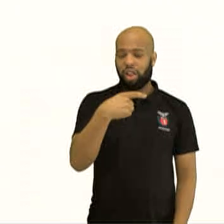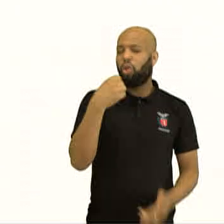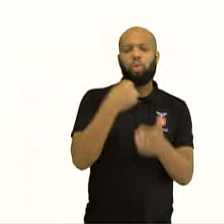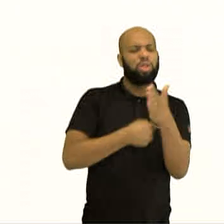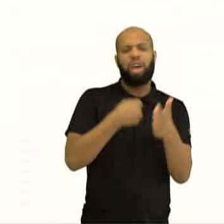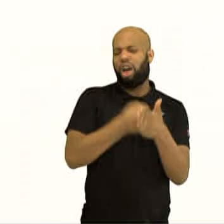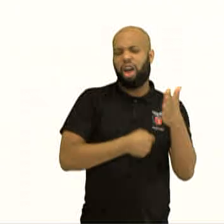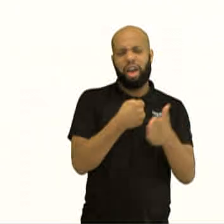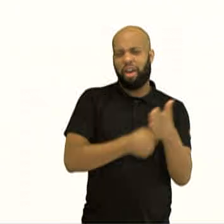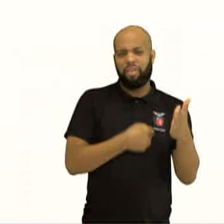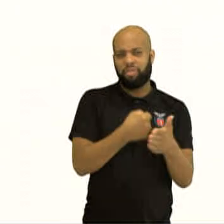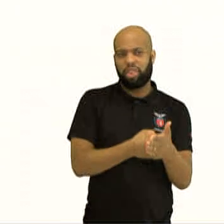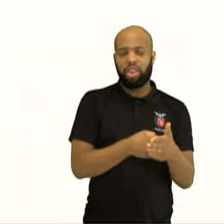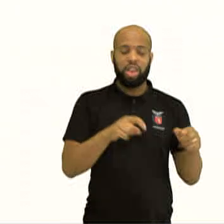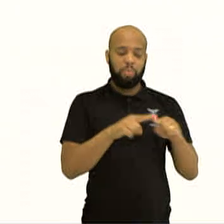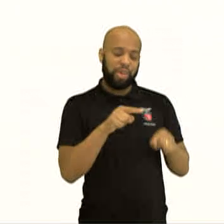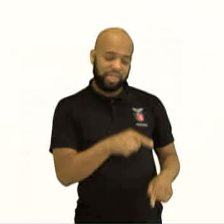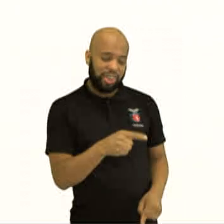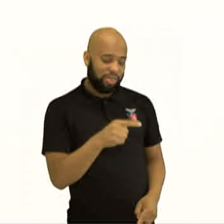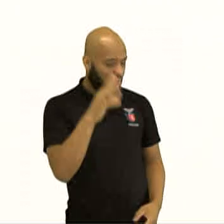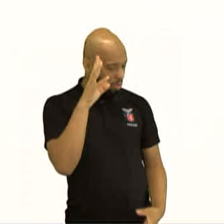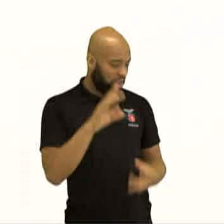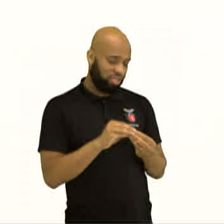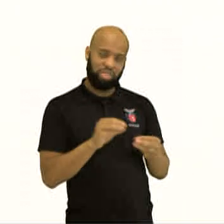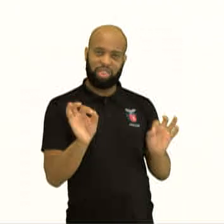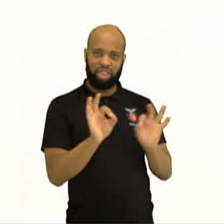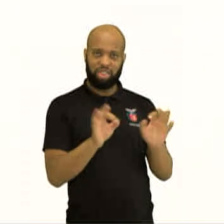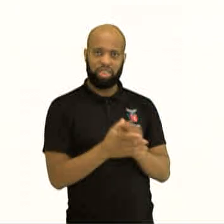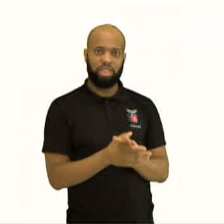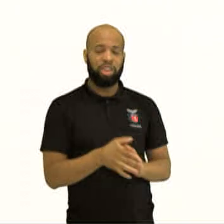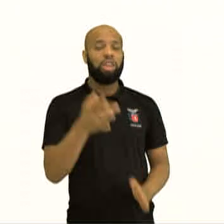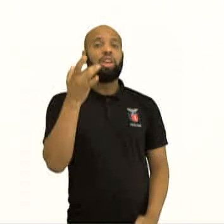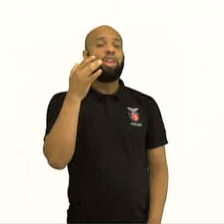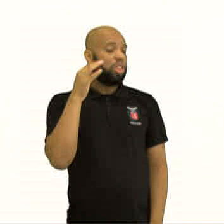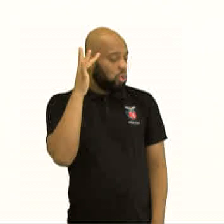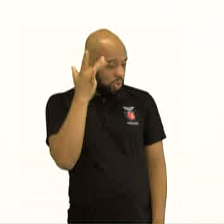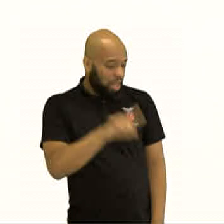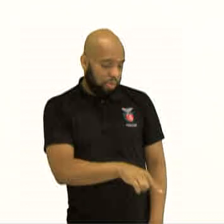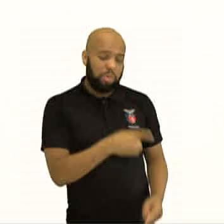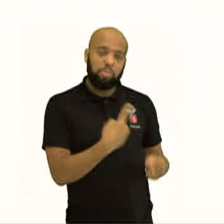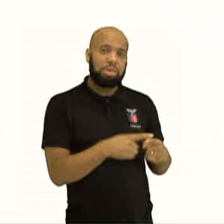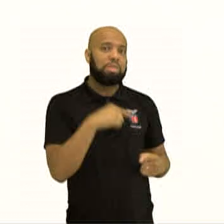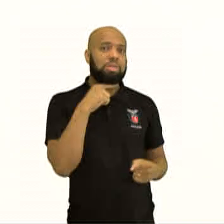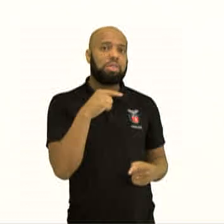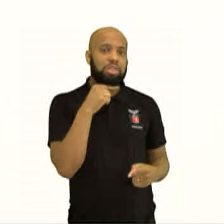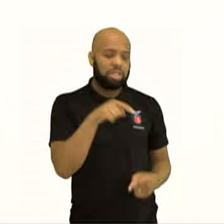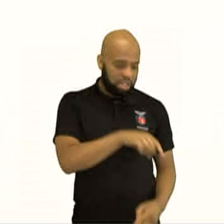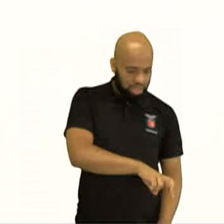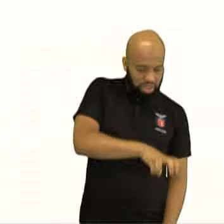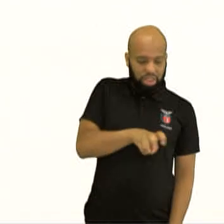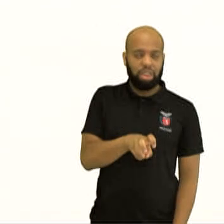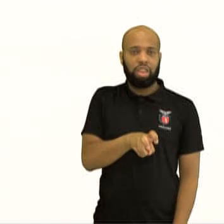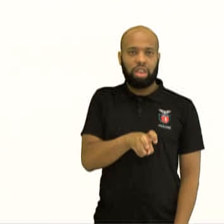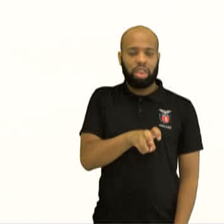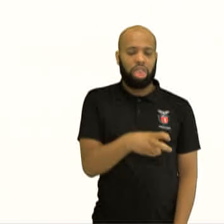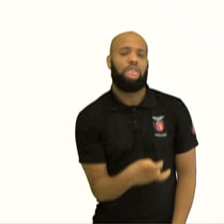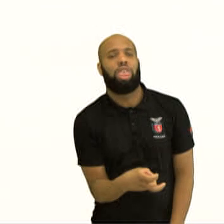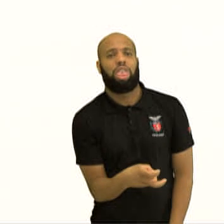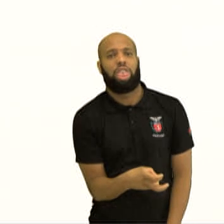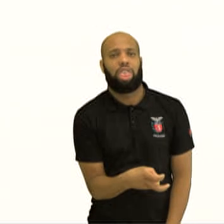e contra o não entendimento. Não entendia porque não conseguia se levantar, inertes as patas.